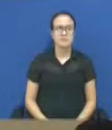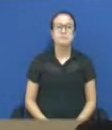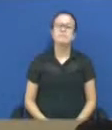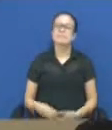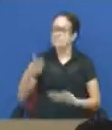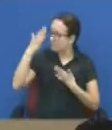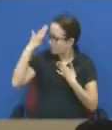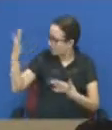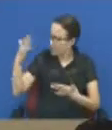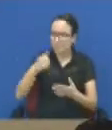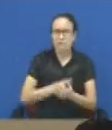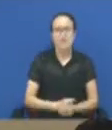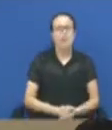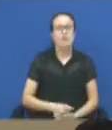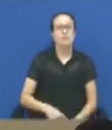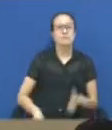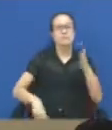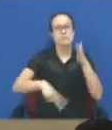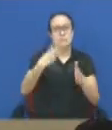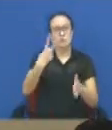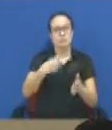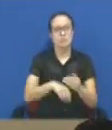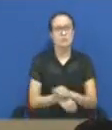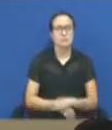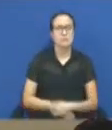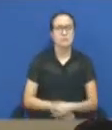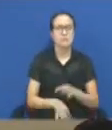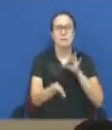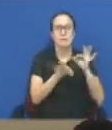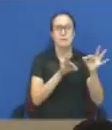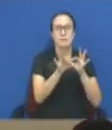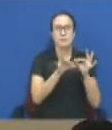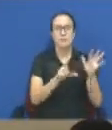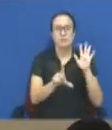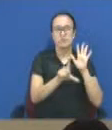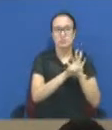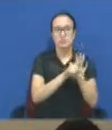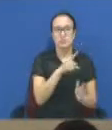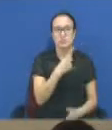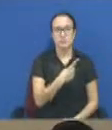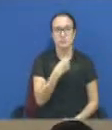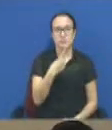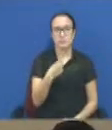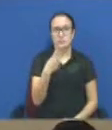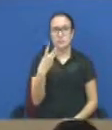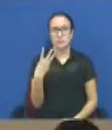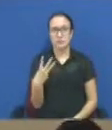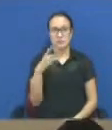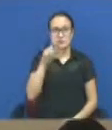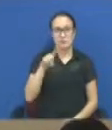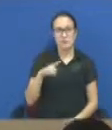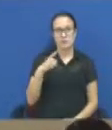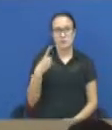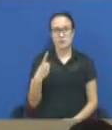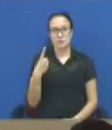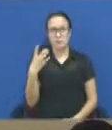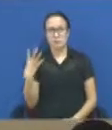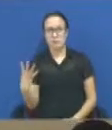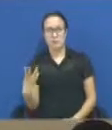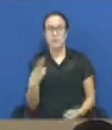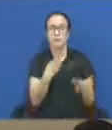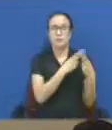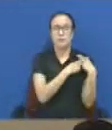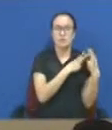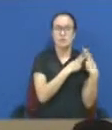Obrigado, vereador Farid Zaini. Item segundo da pauta é o projeto de lei 113 de 2014, de autoria